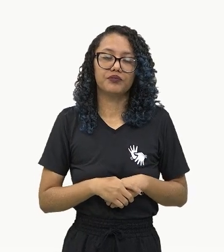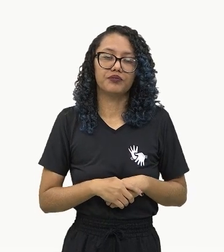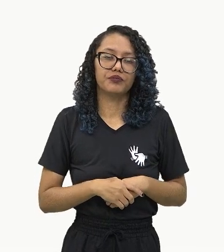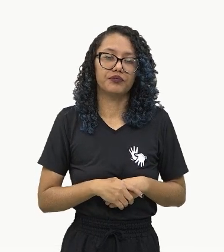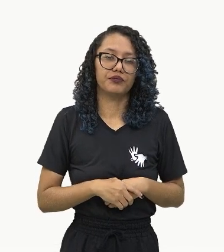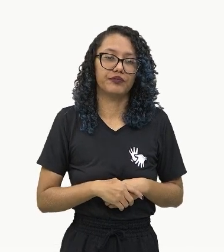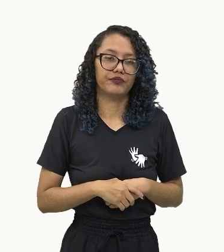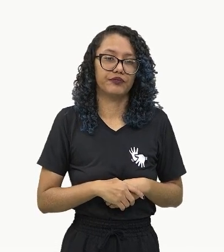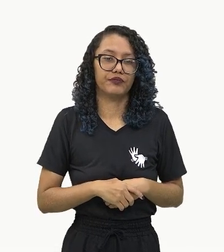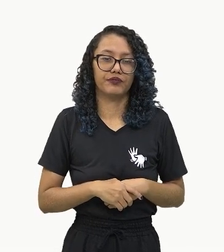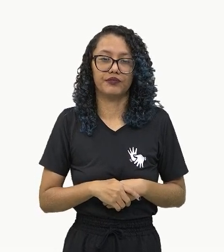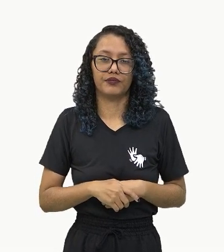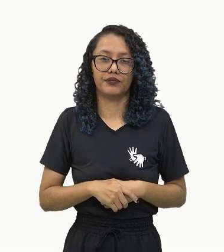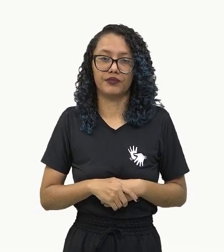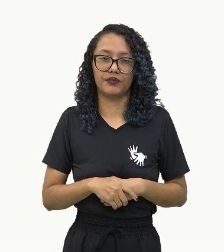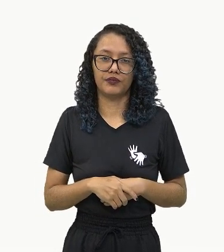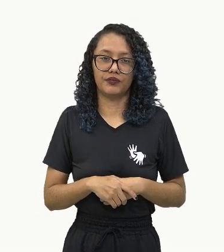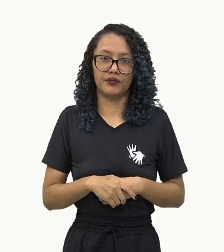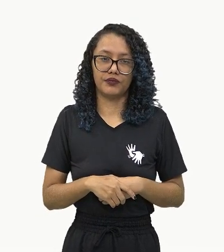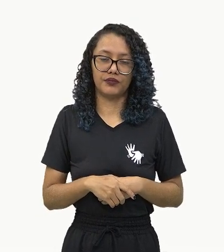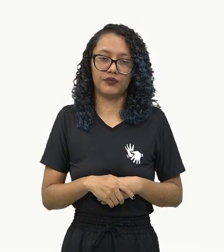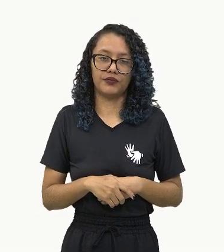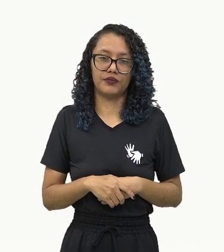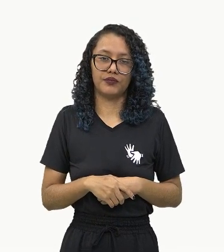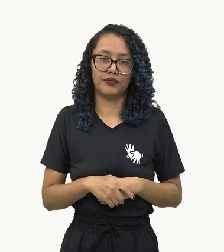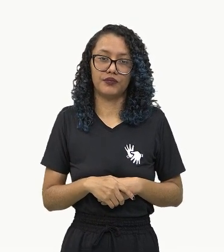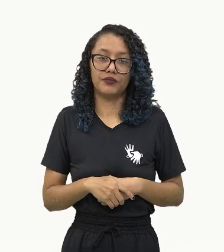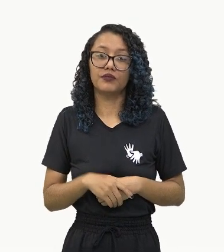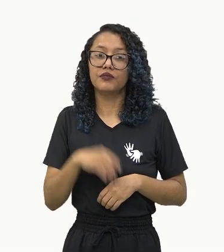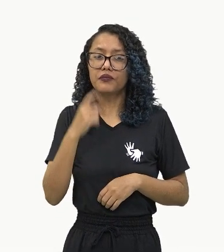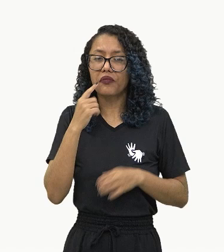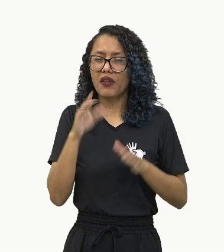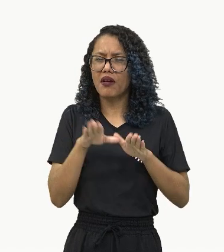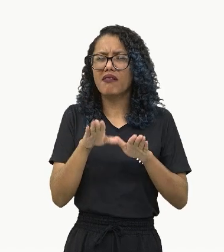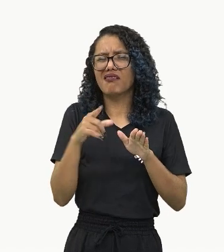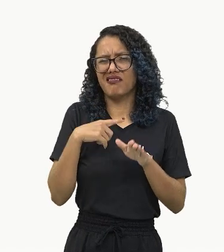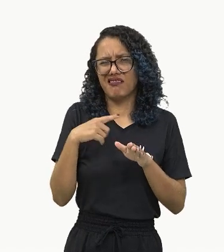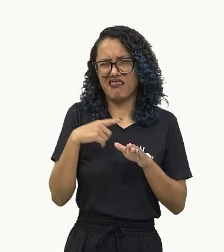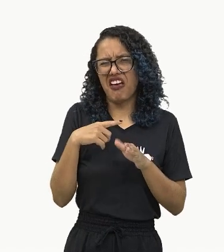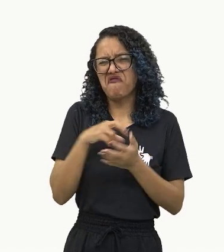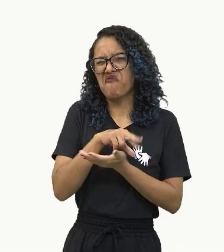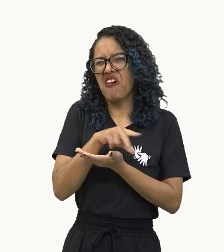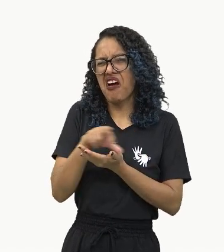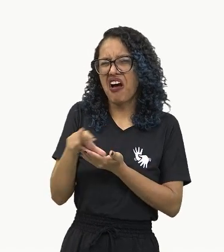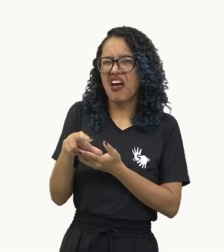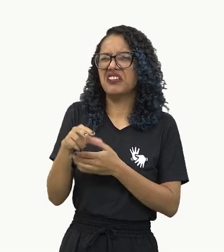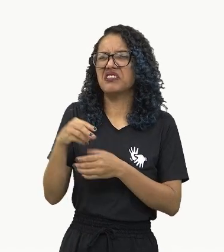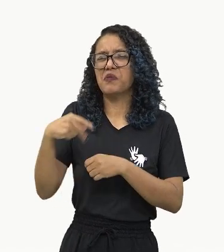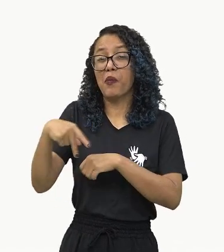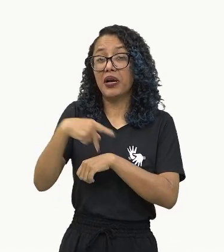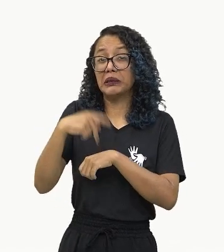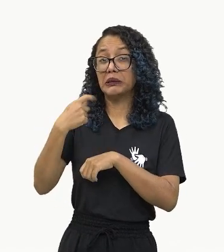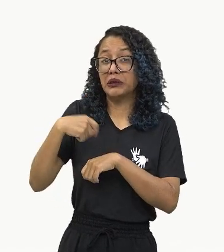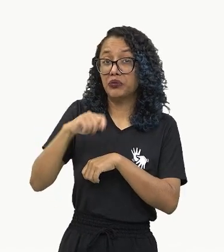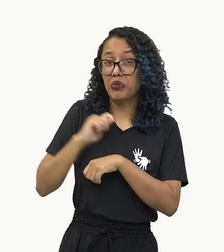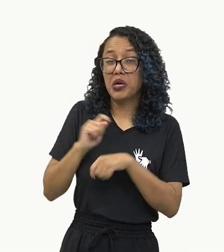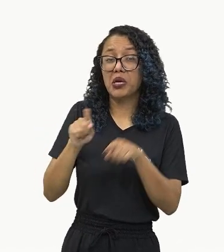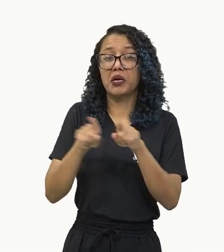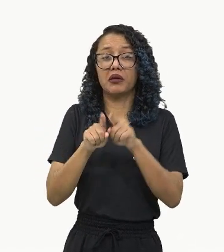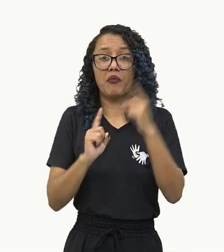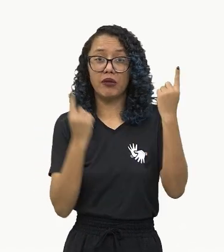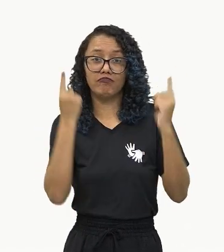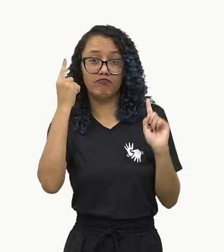Los flamencos. Essas aves, na Espanha tem bastante, né? No Chile também,